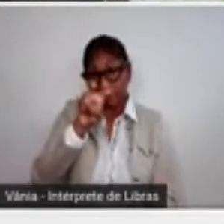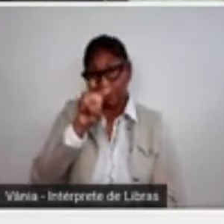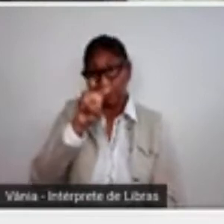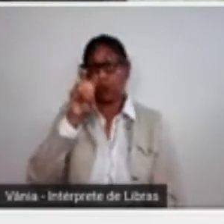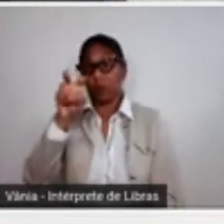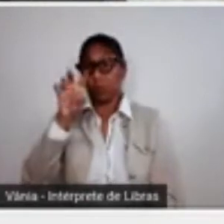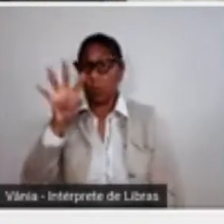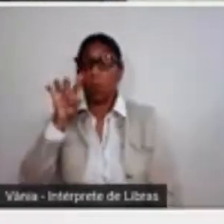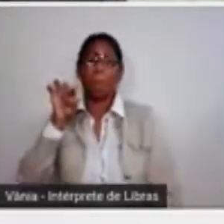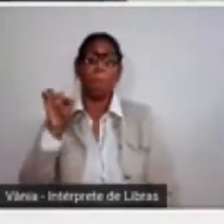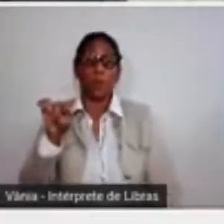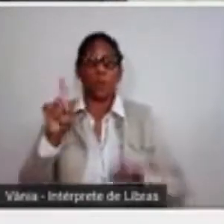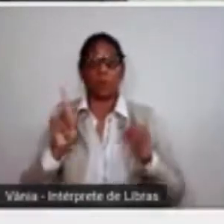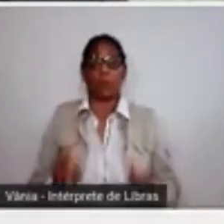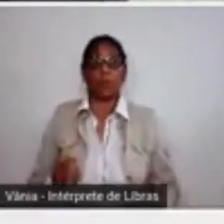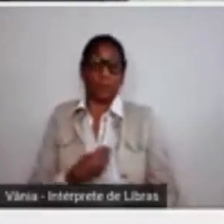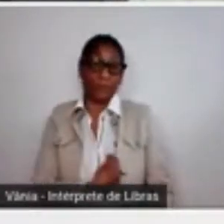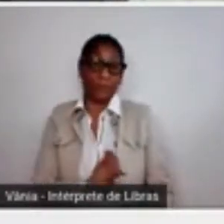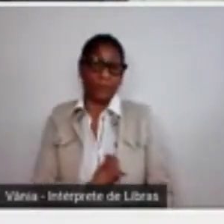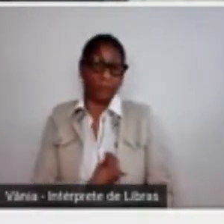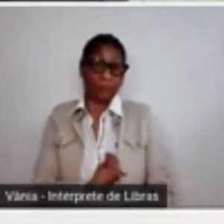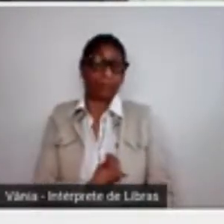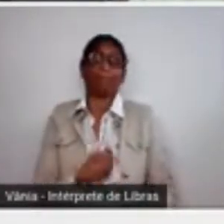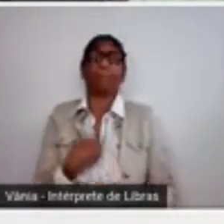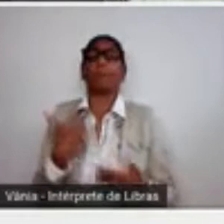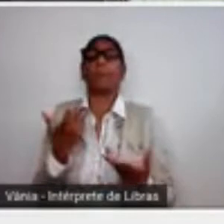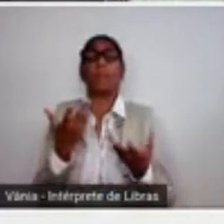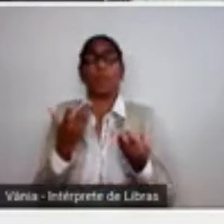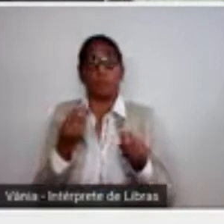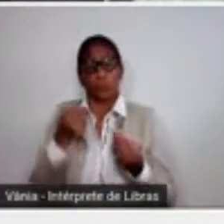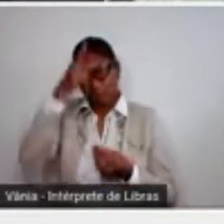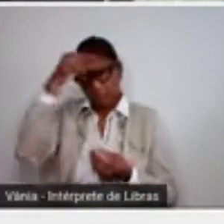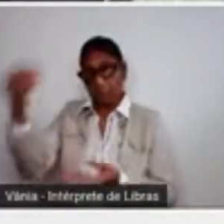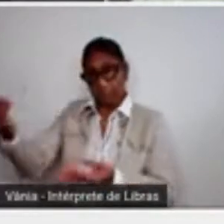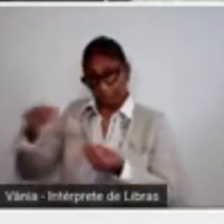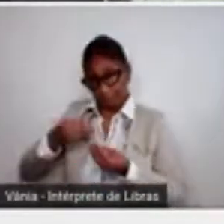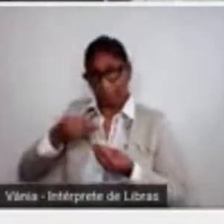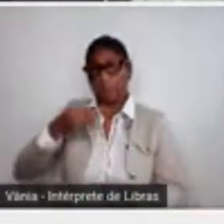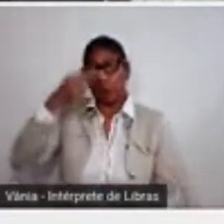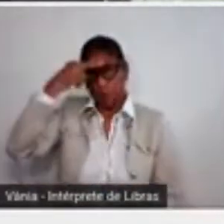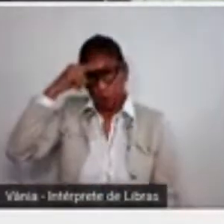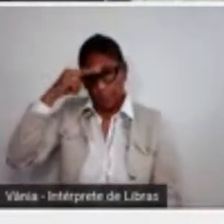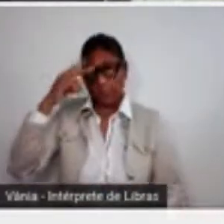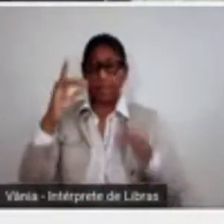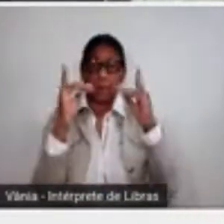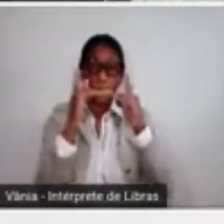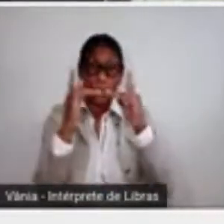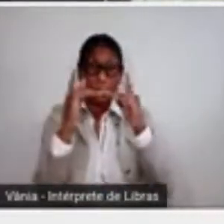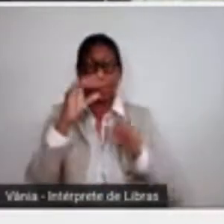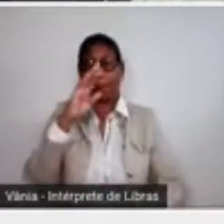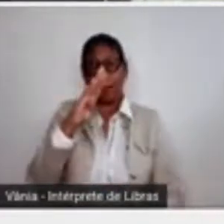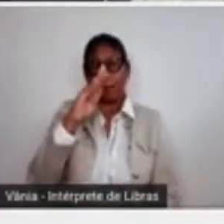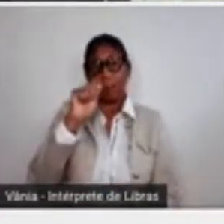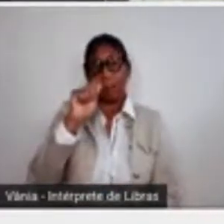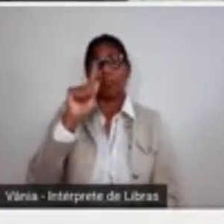habitantes. E os recursos da lei, Uruguaiana, Guaíba e Bagé, as regiões de